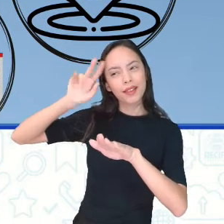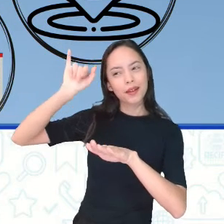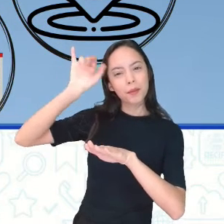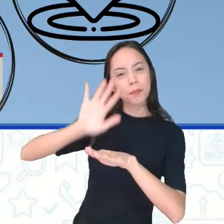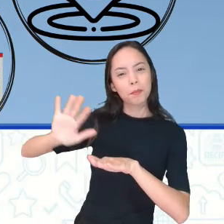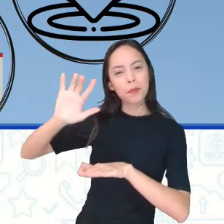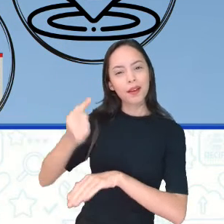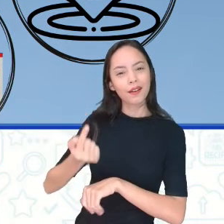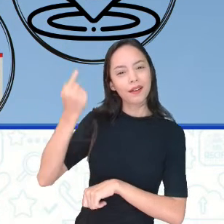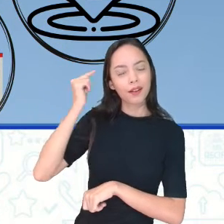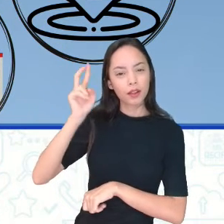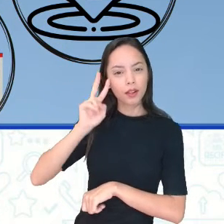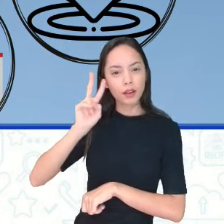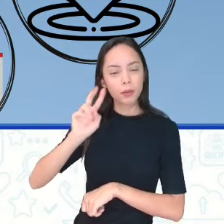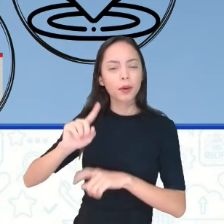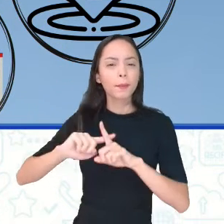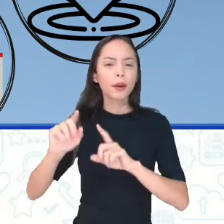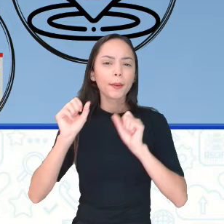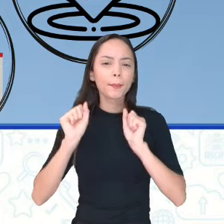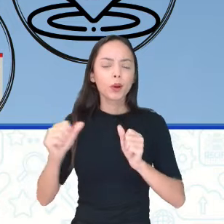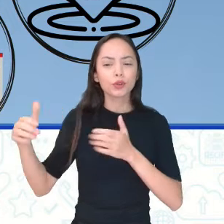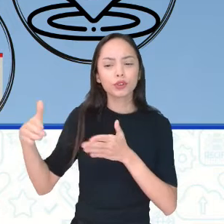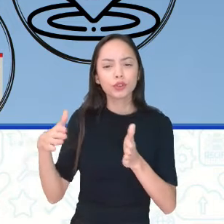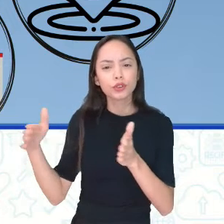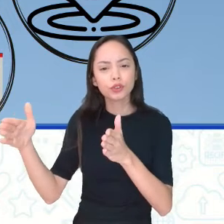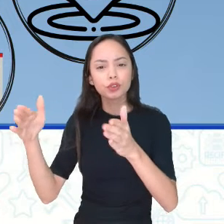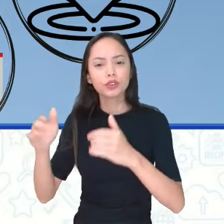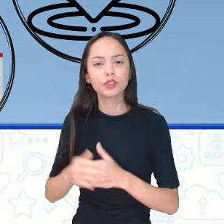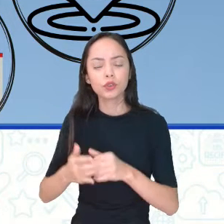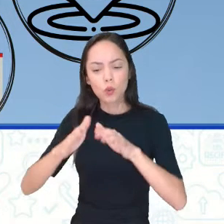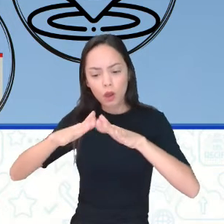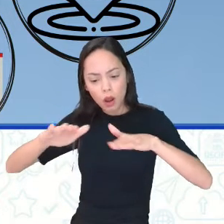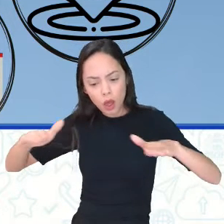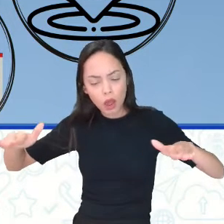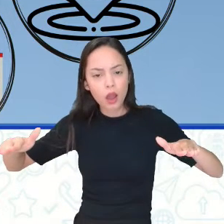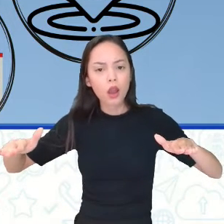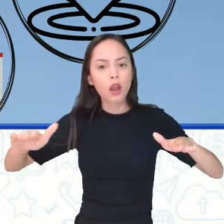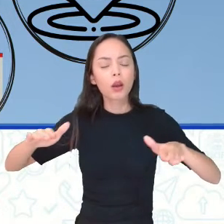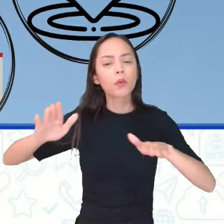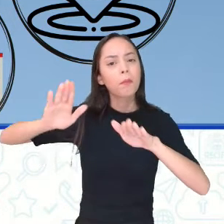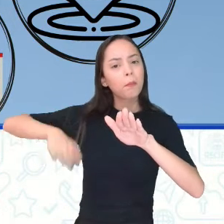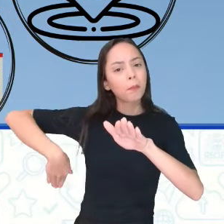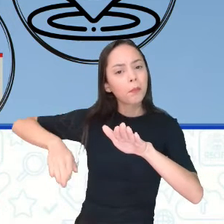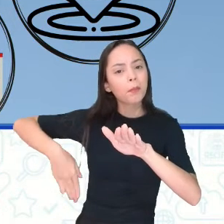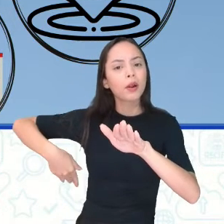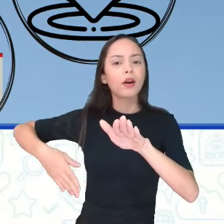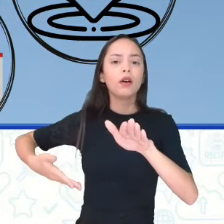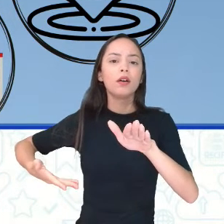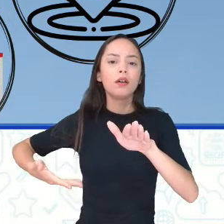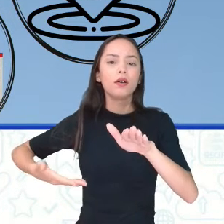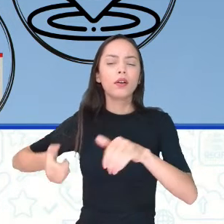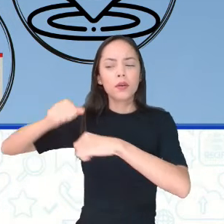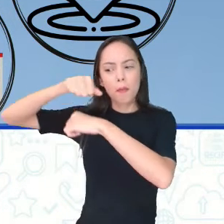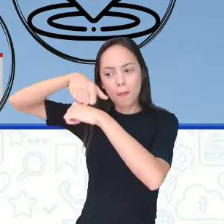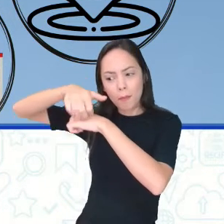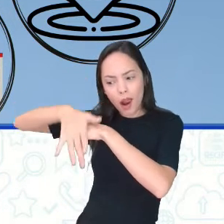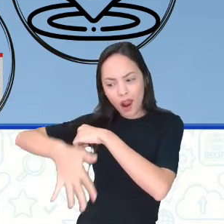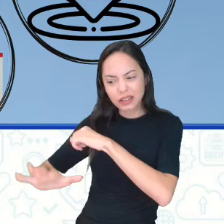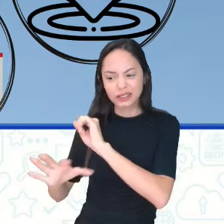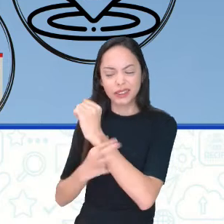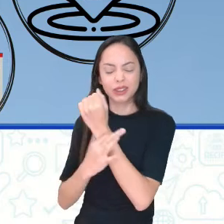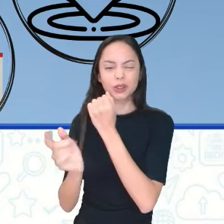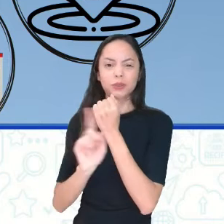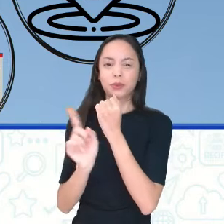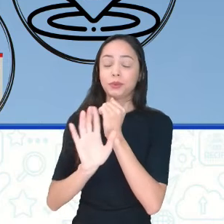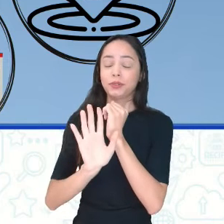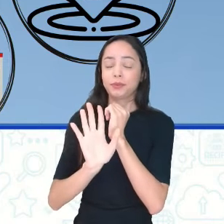corpo hídrico, seja um lago, seja um rio, seja a própria praia, seja uma represa. Represa não é muito seguro, não.